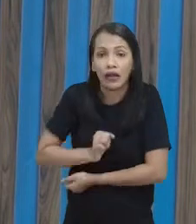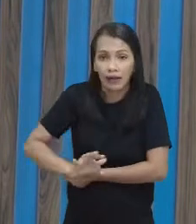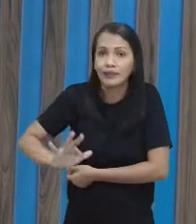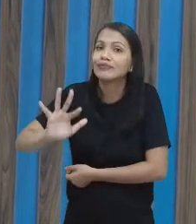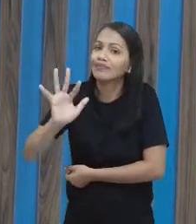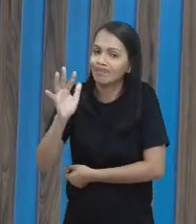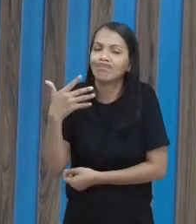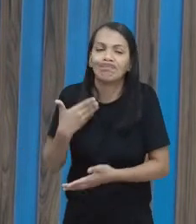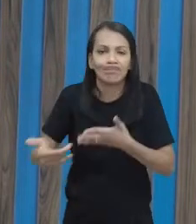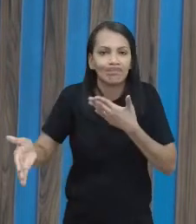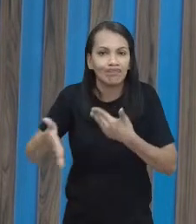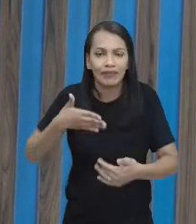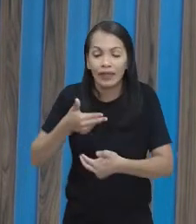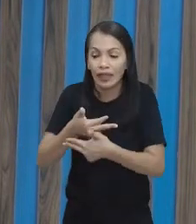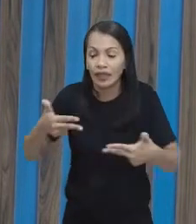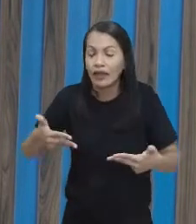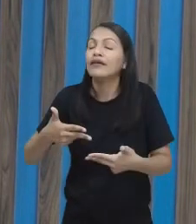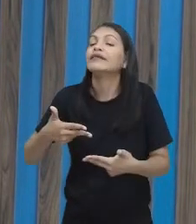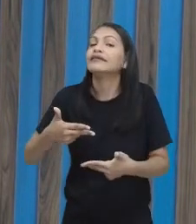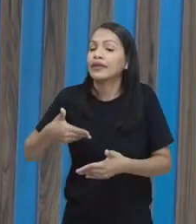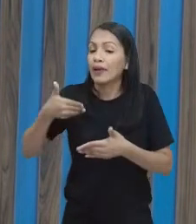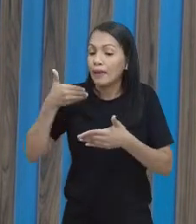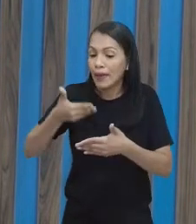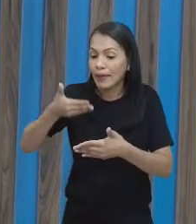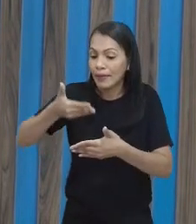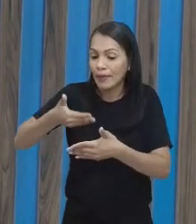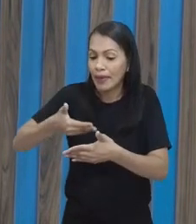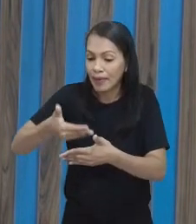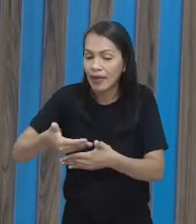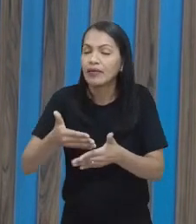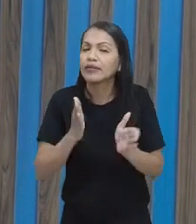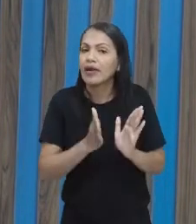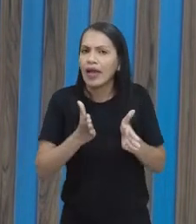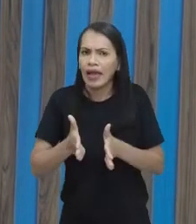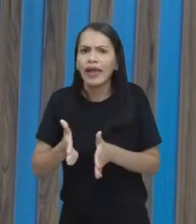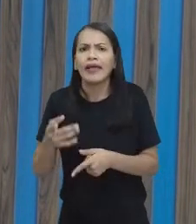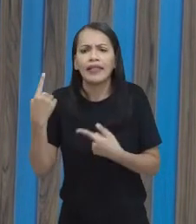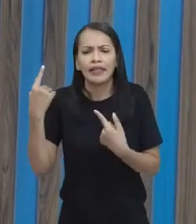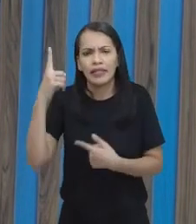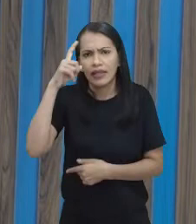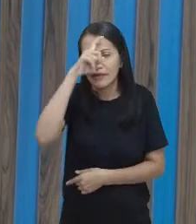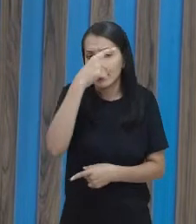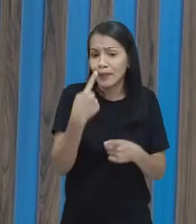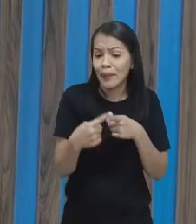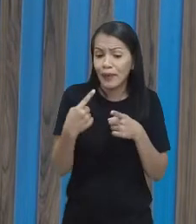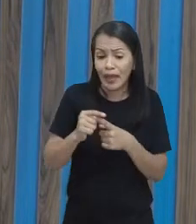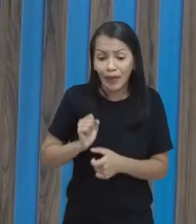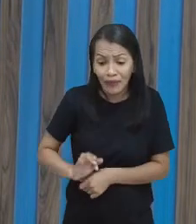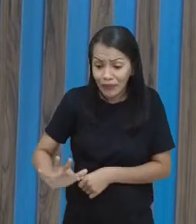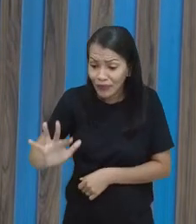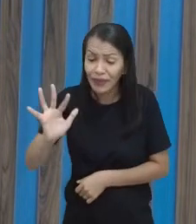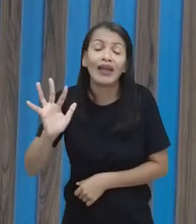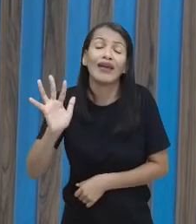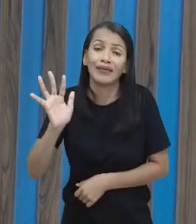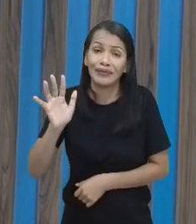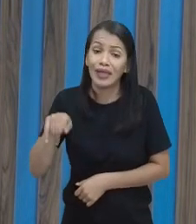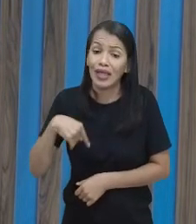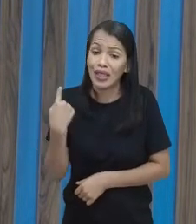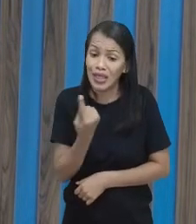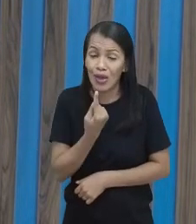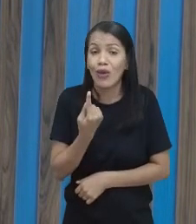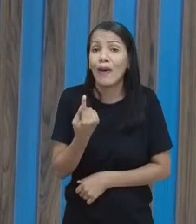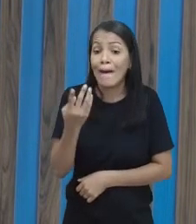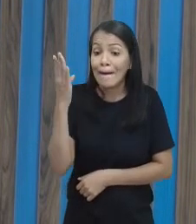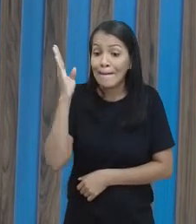lá, qualquer que seja o processo, né, professora? É muito complicado porque é muito caro. E a população da gente mundial é de bilhões